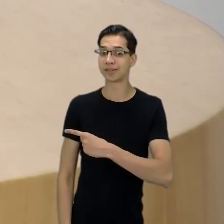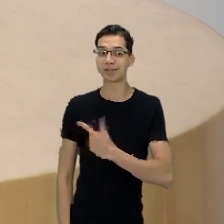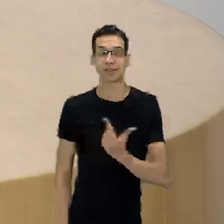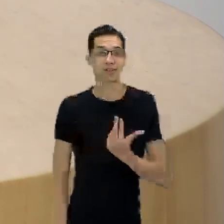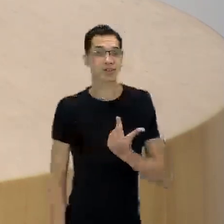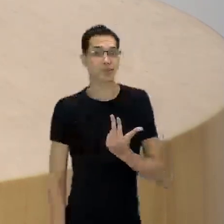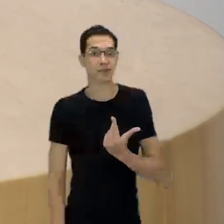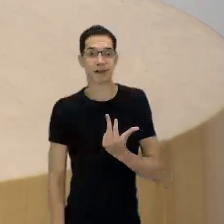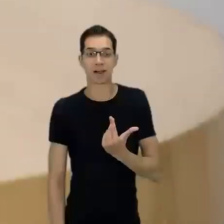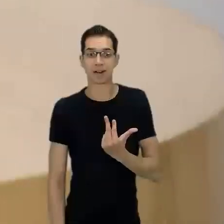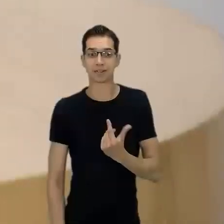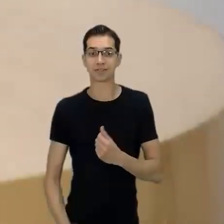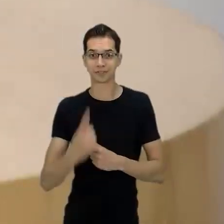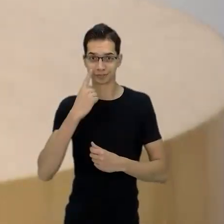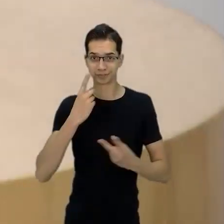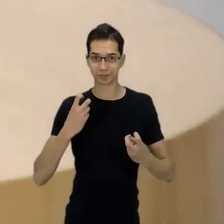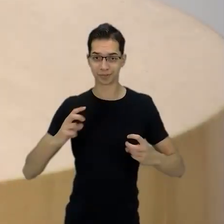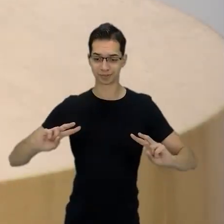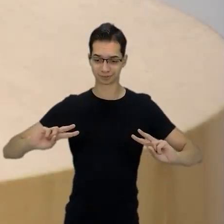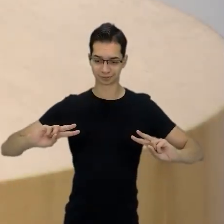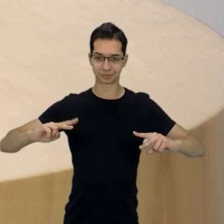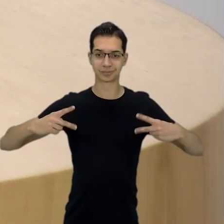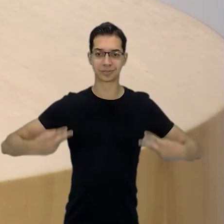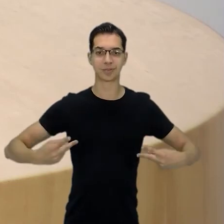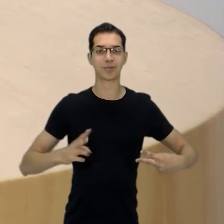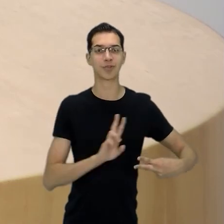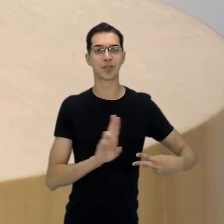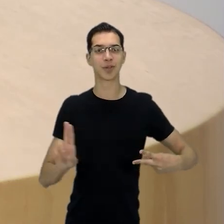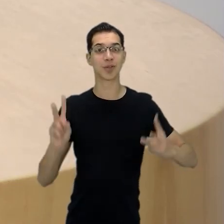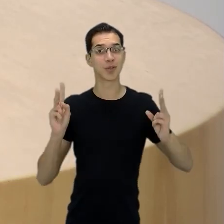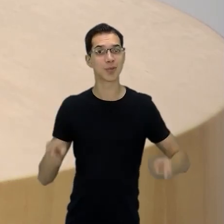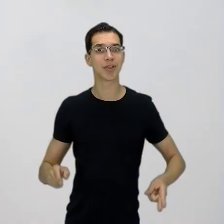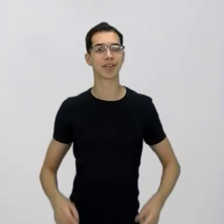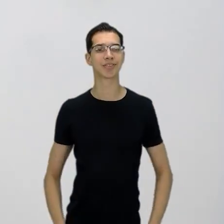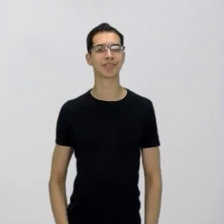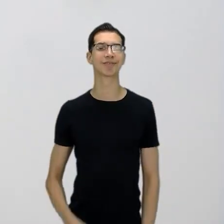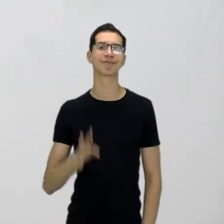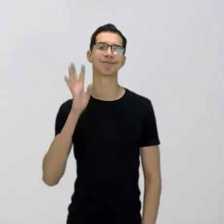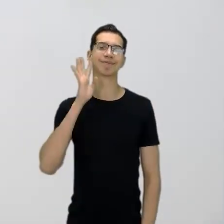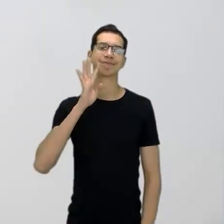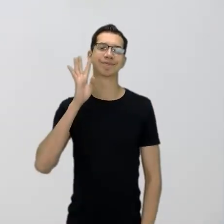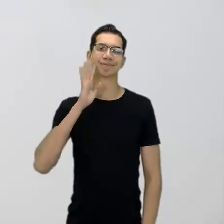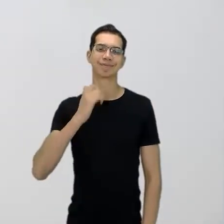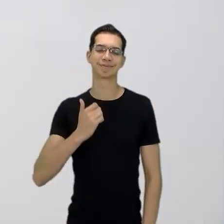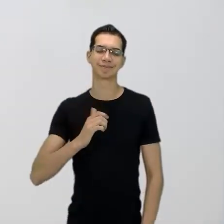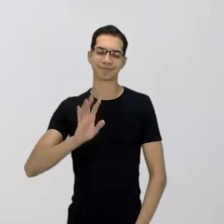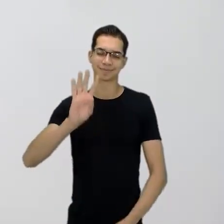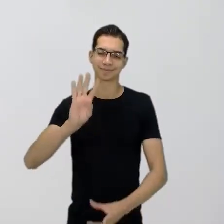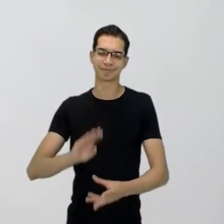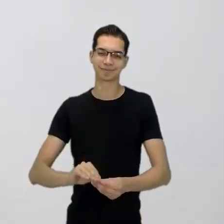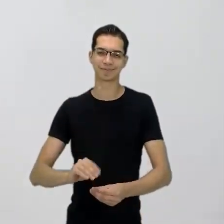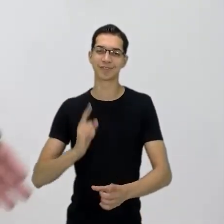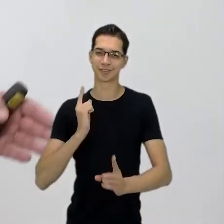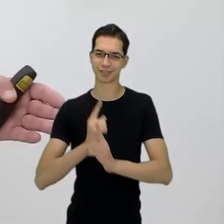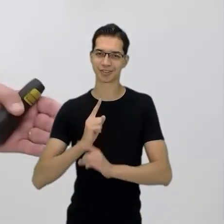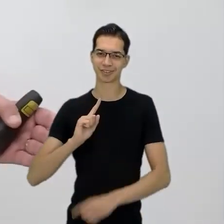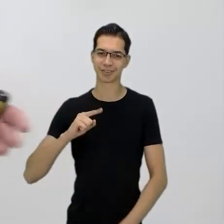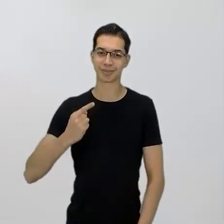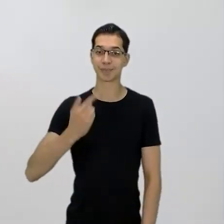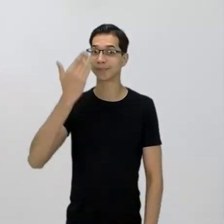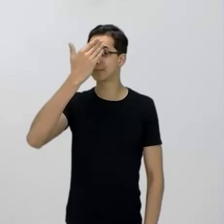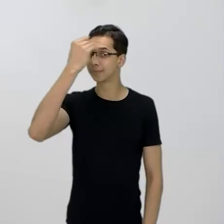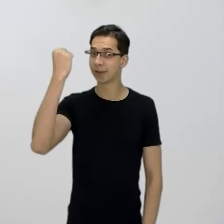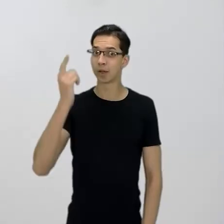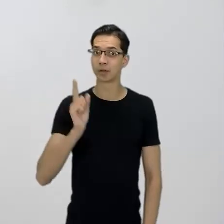tá vendo? Ó, olha lá, legal, né? Galera, vou ficando por aqui, até a próxima. Não